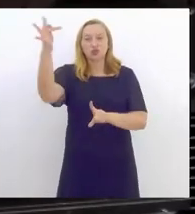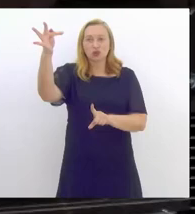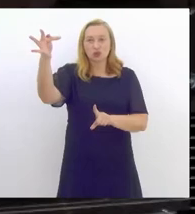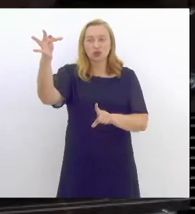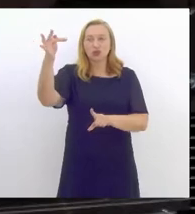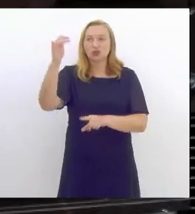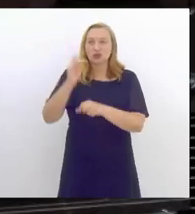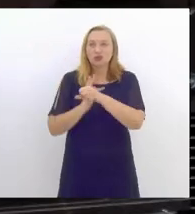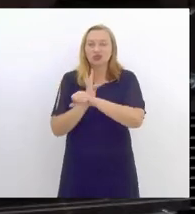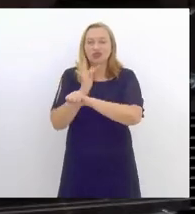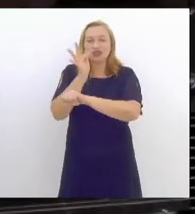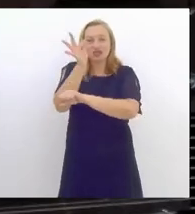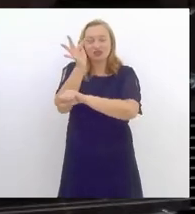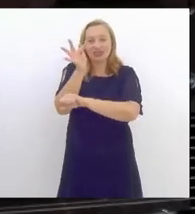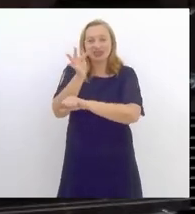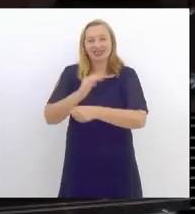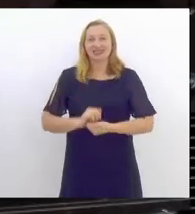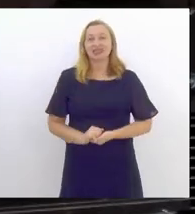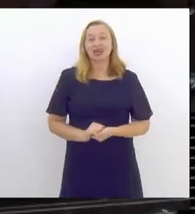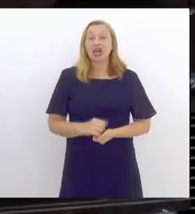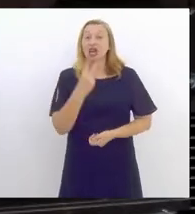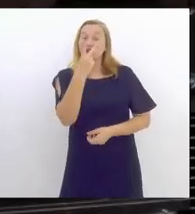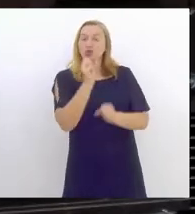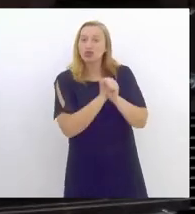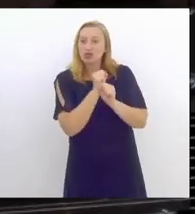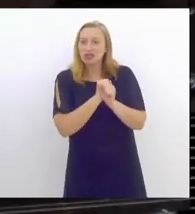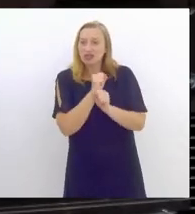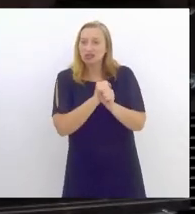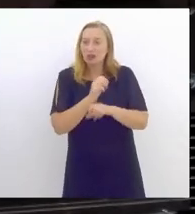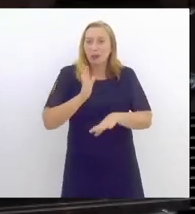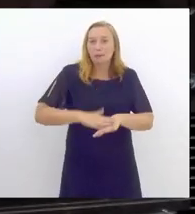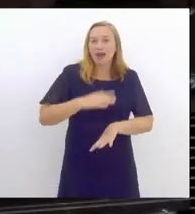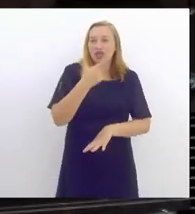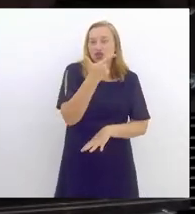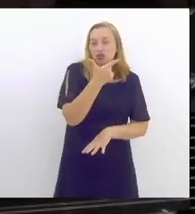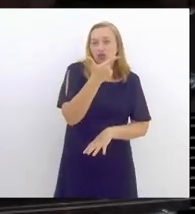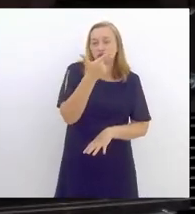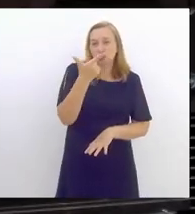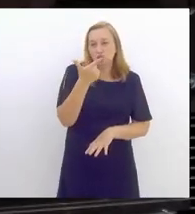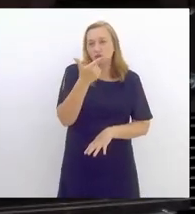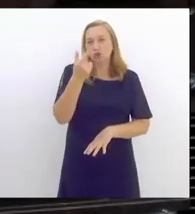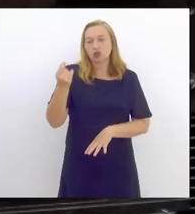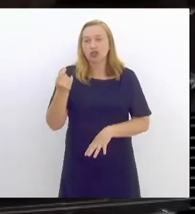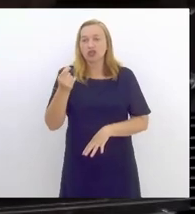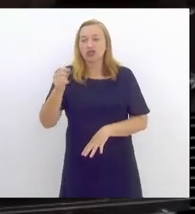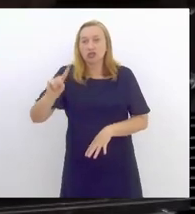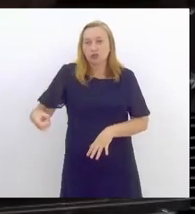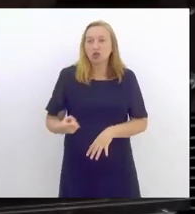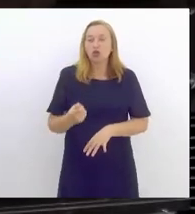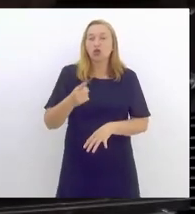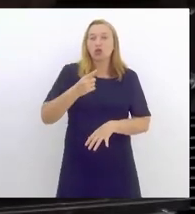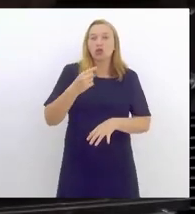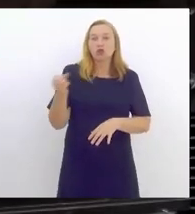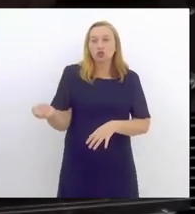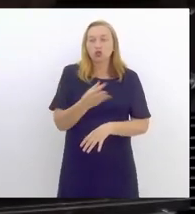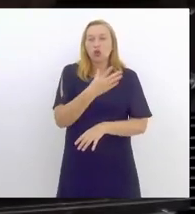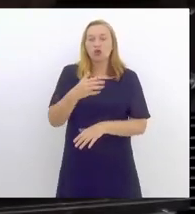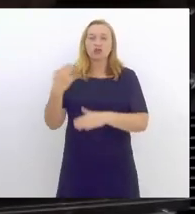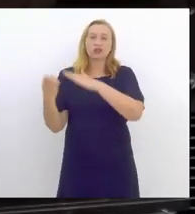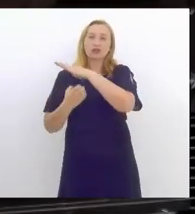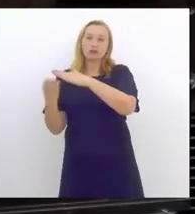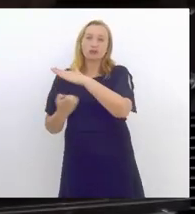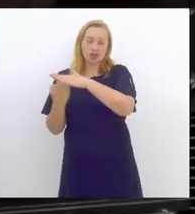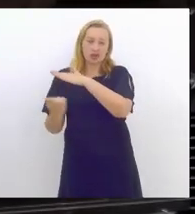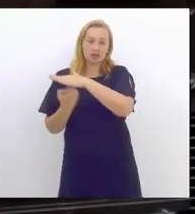esperança. Em 2 anos, são mais de 200 mil novas empresas, o que